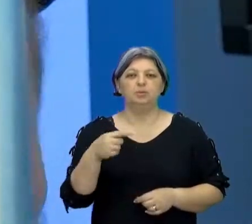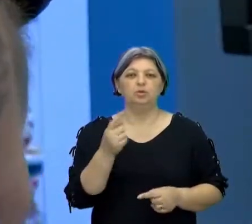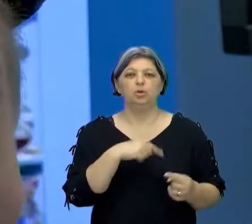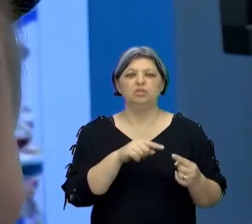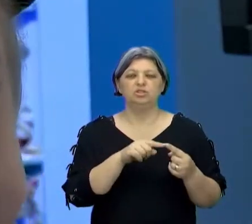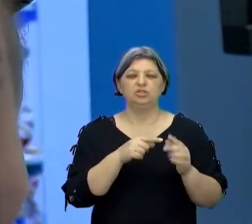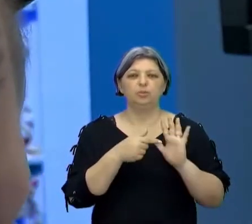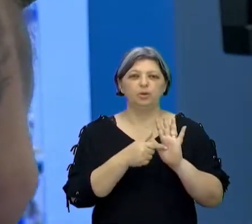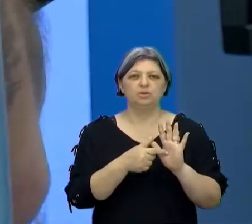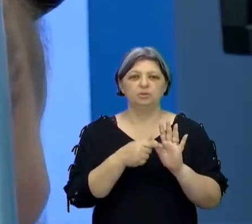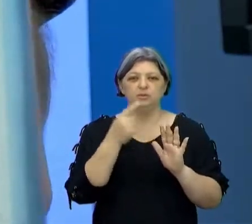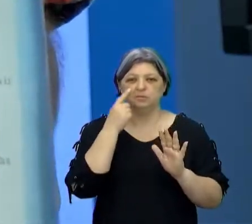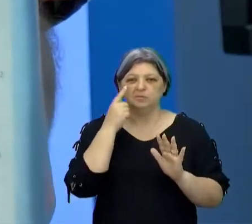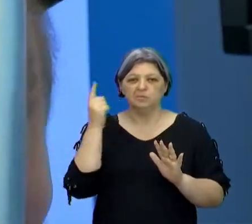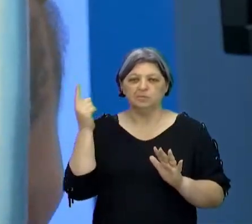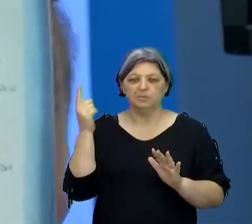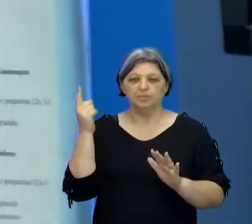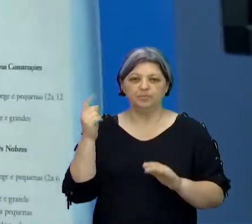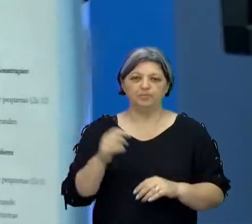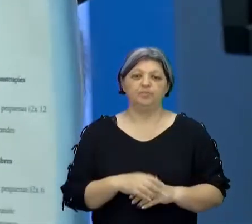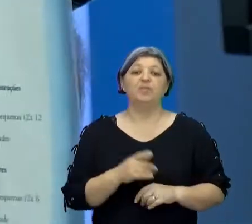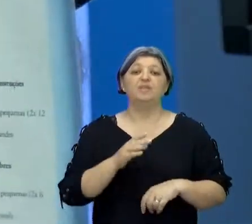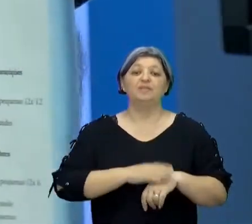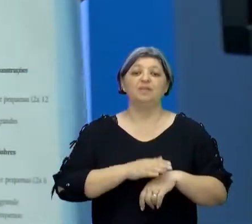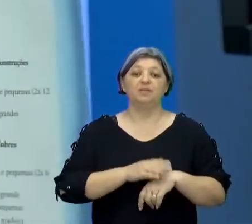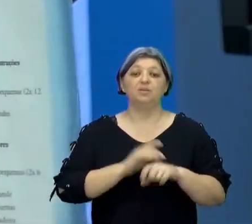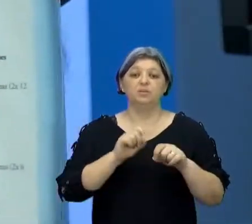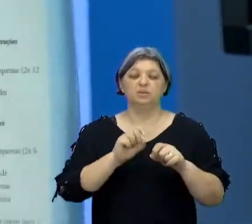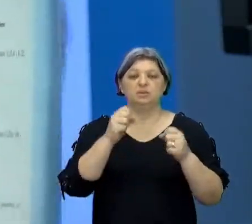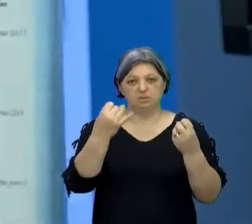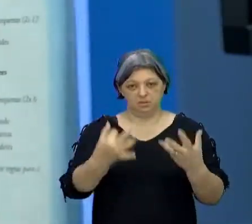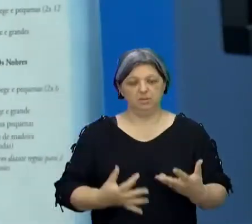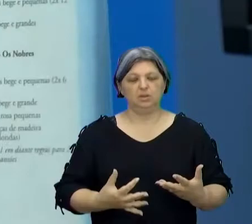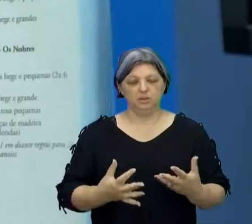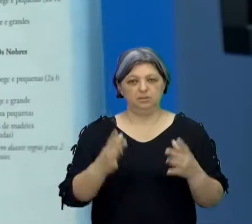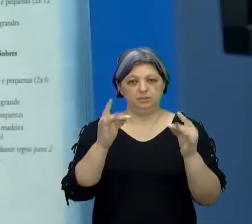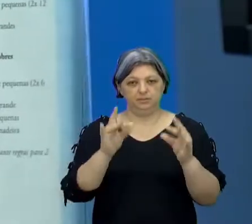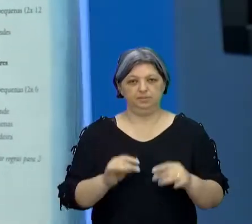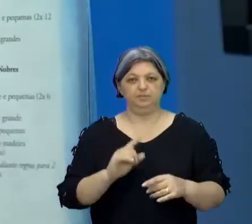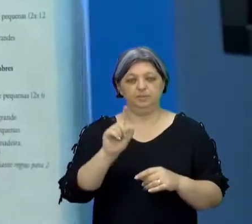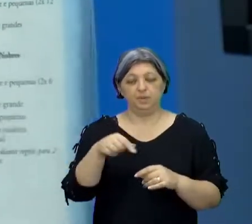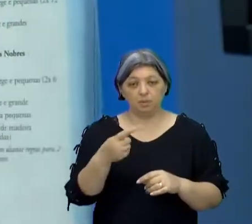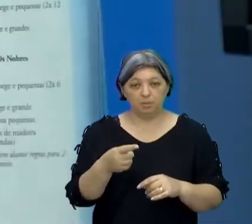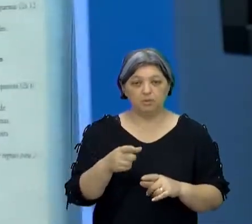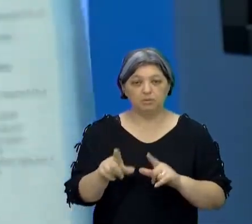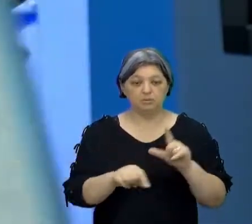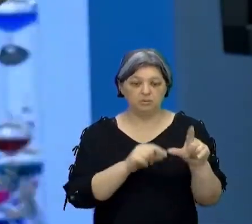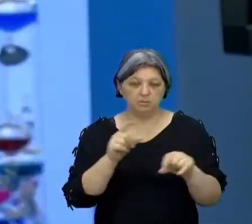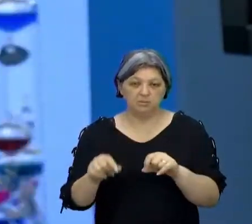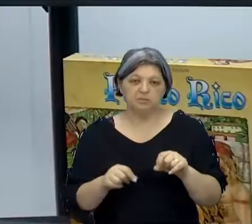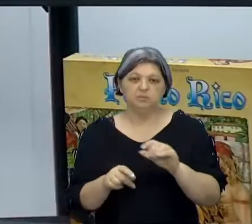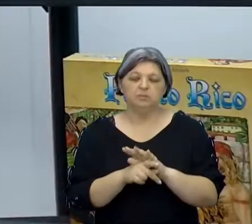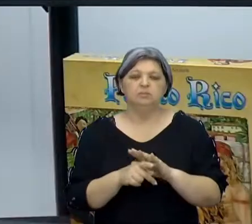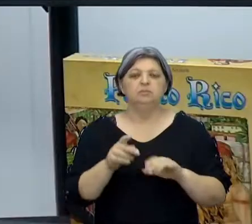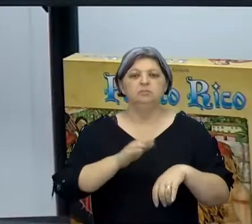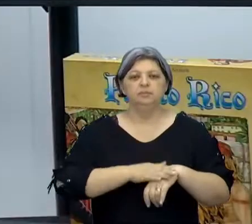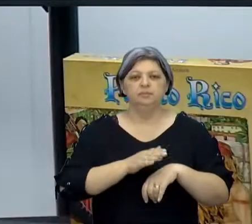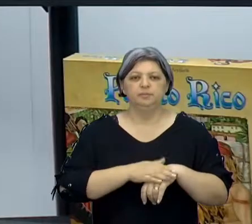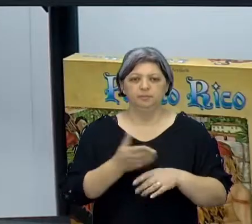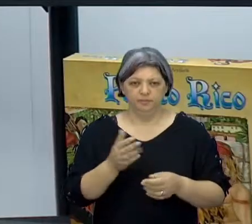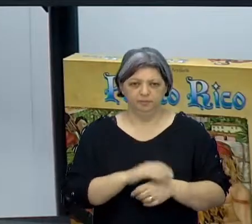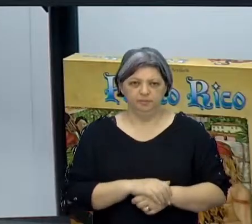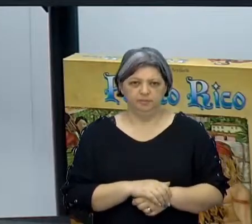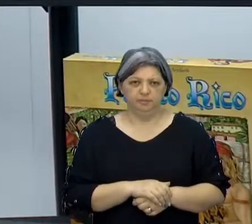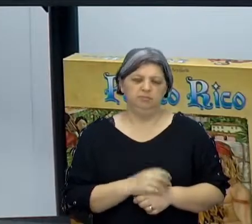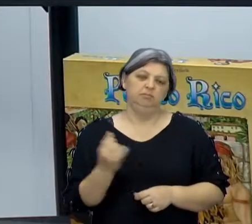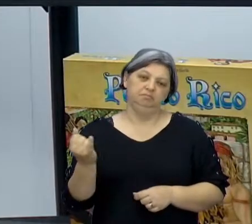objetivo. E o que vai fazer? É aqui, ó. Tá escrito aqui, o objetivo do jogo. Depois eles listam os componentes. Isso é até importante porque vai